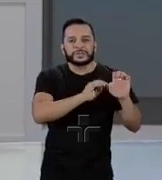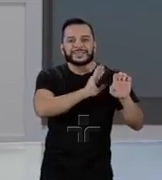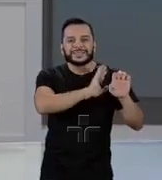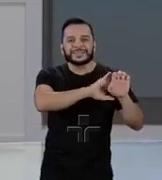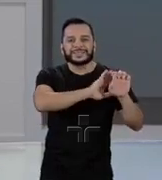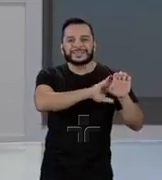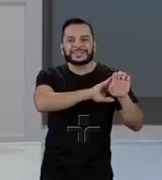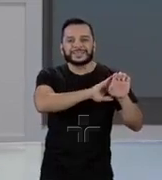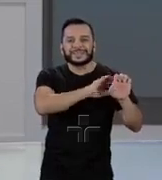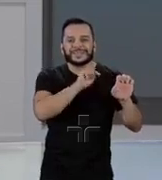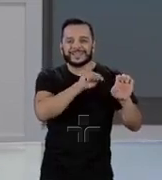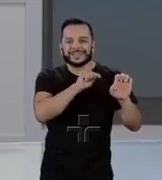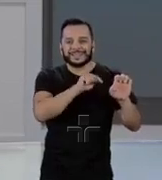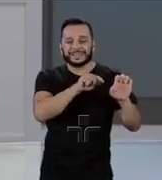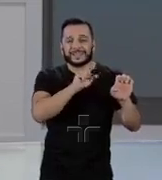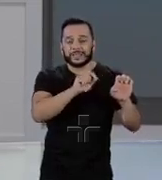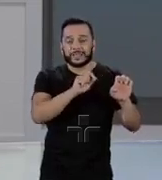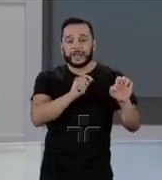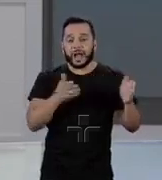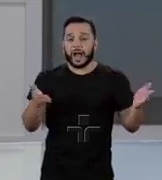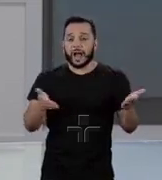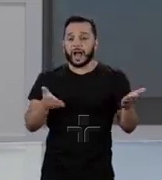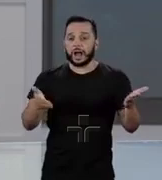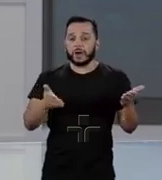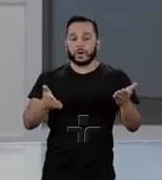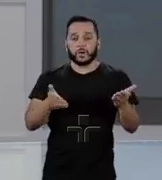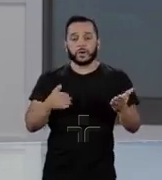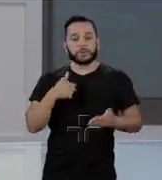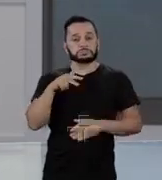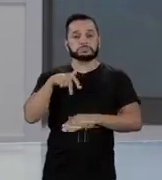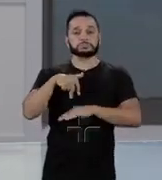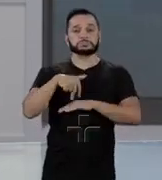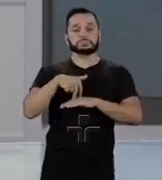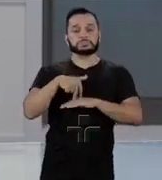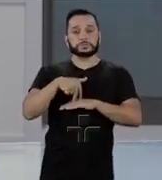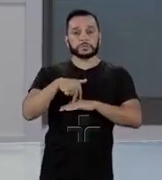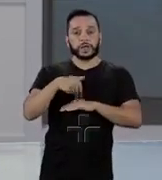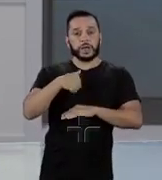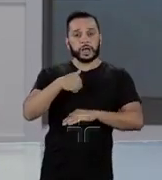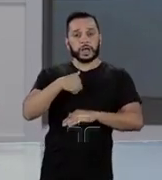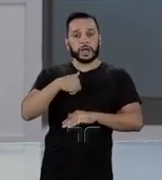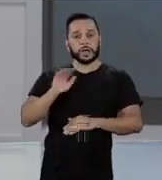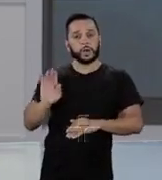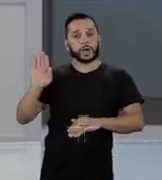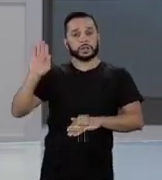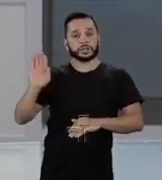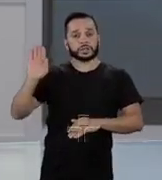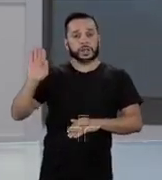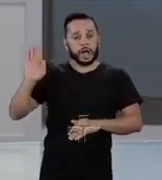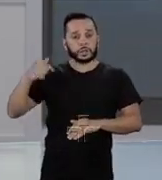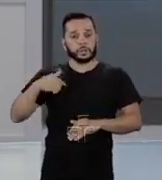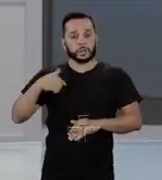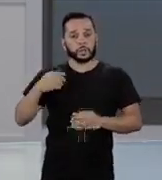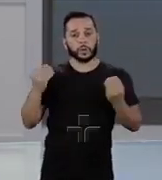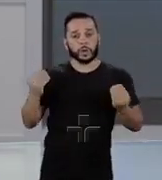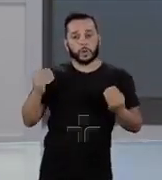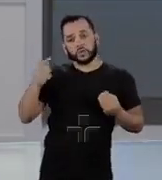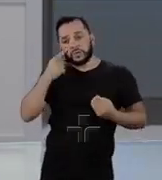e transformar em objeto de plataforma política. De propaganda política, não plataforma política, de propaganda